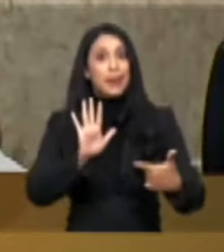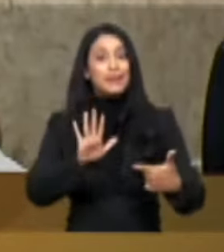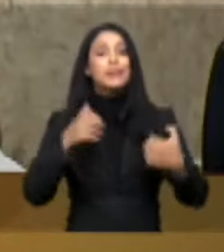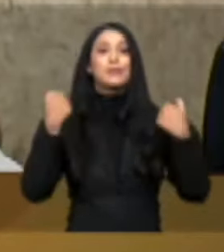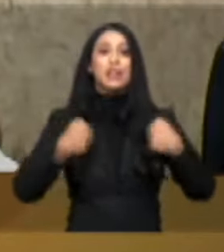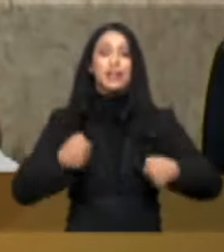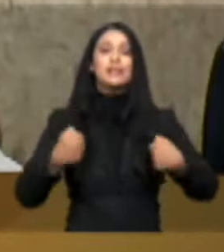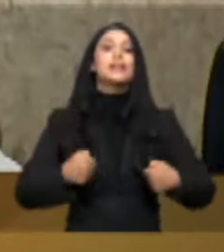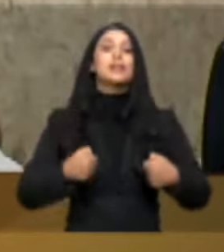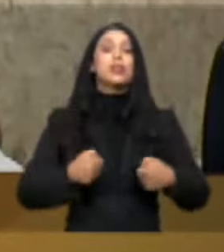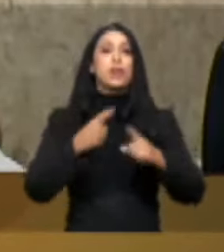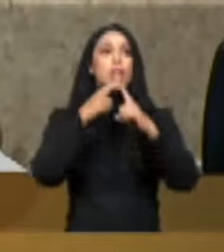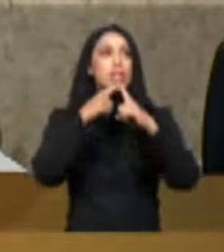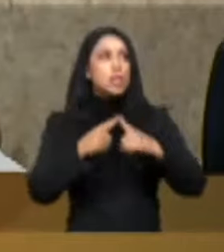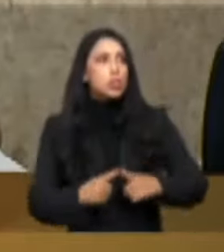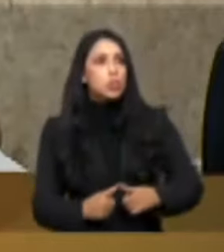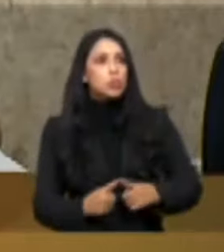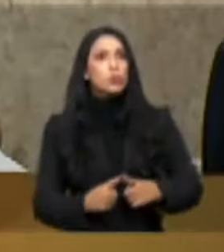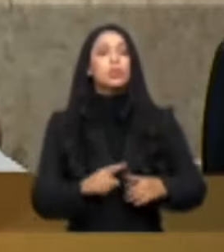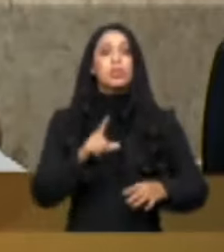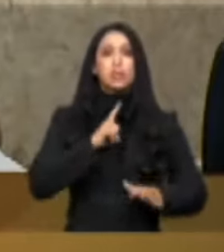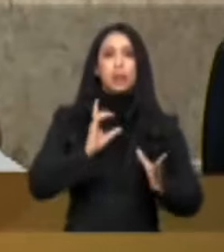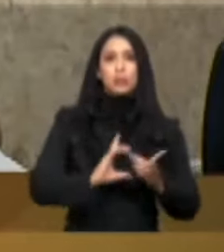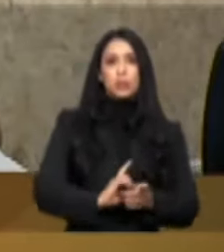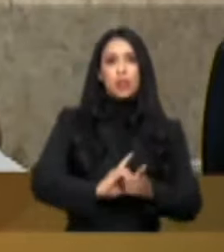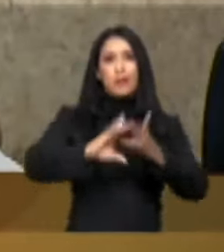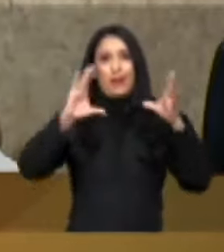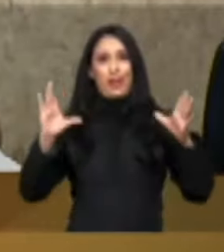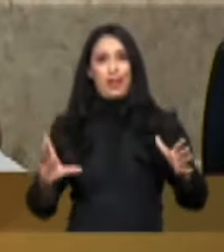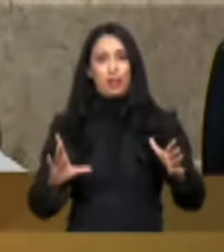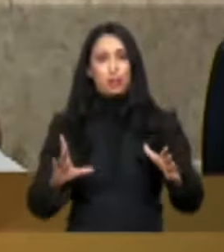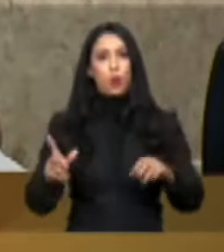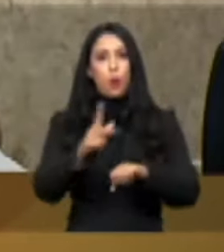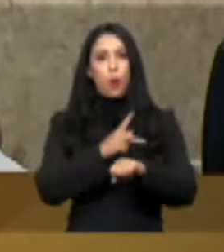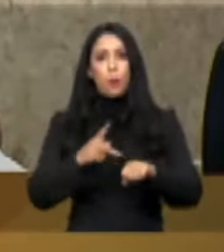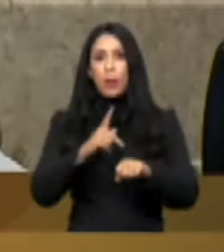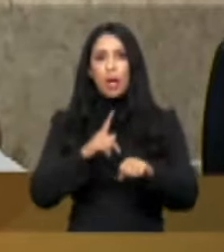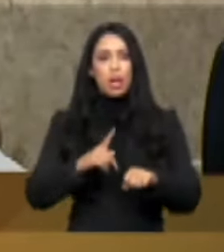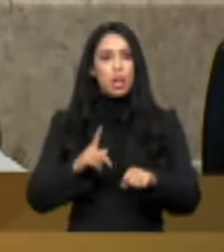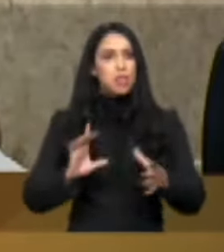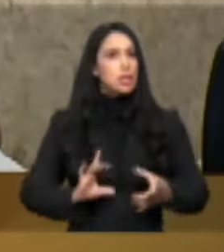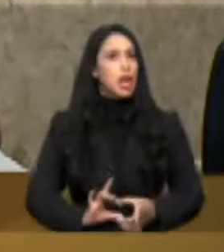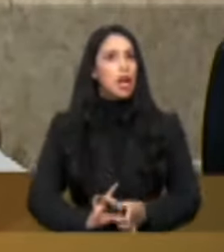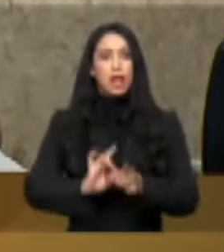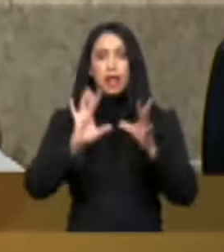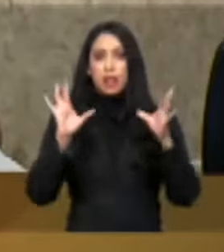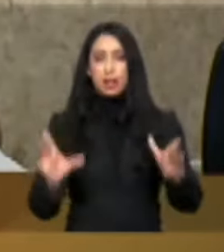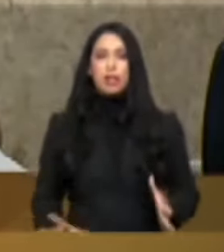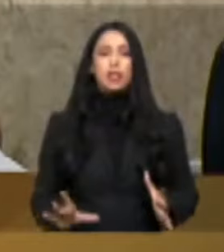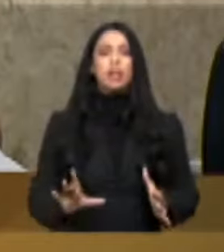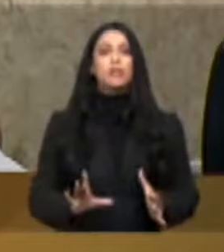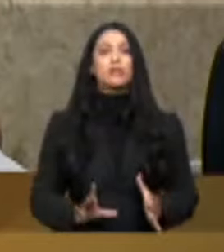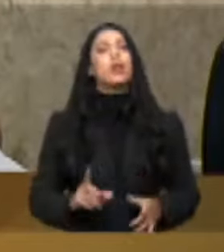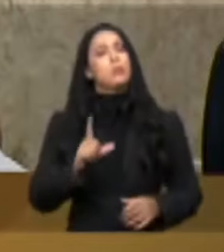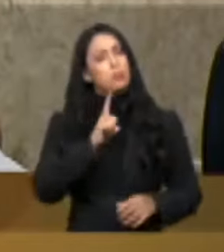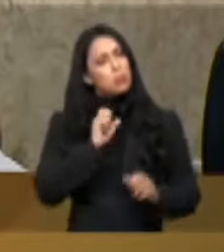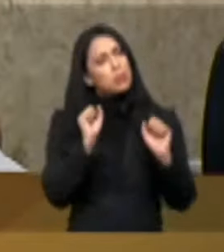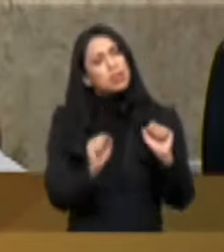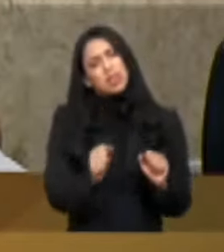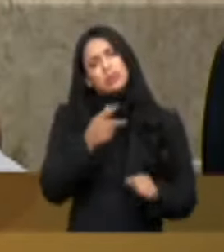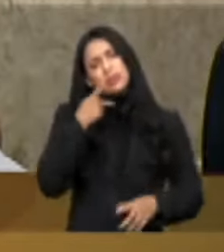democrático e vivemos um Estado de direito, no qual podemos expressar nossas